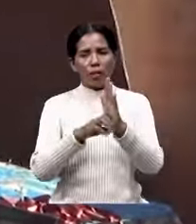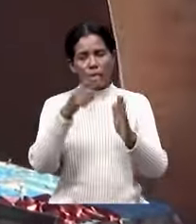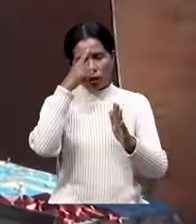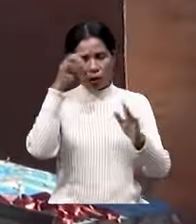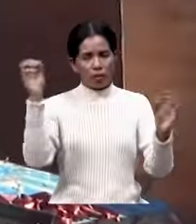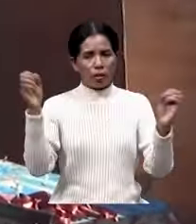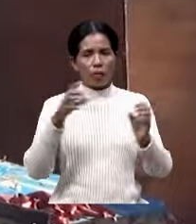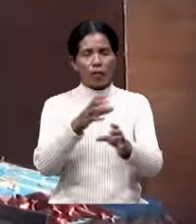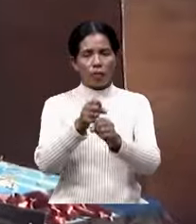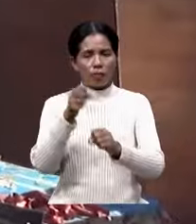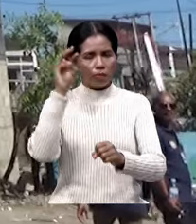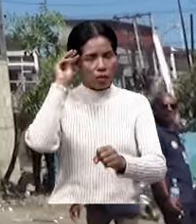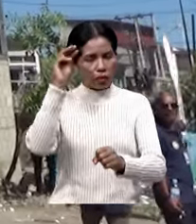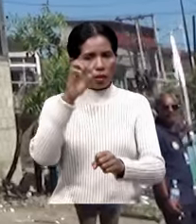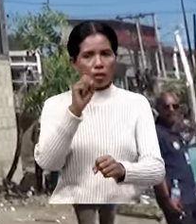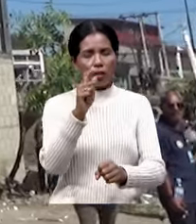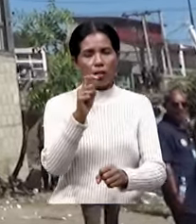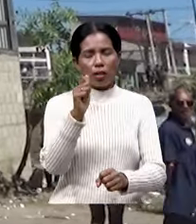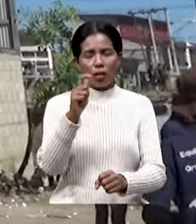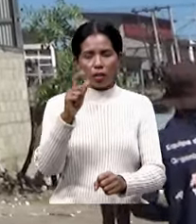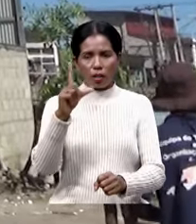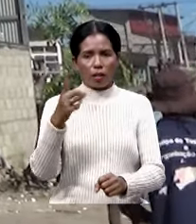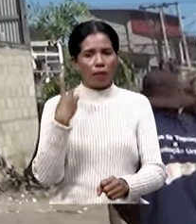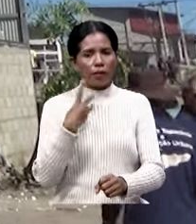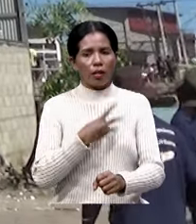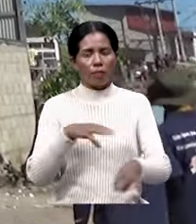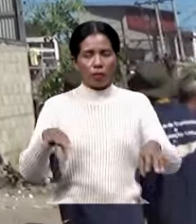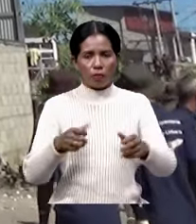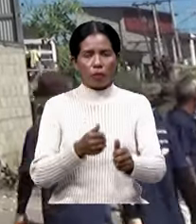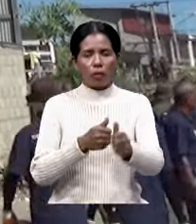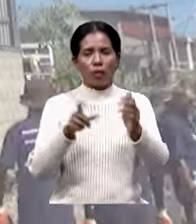orientasi si Ministerio Estatal. How am service tour lain ni?